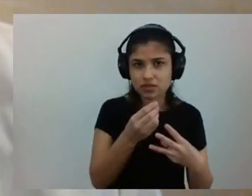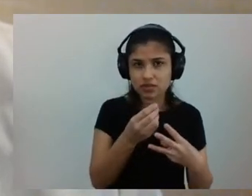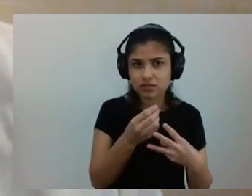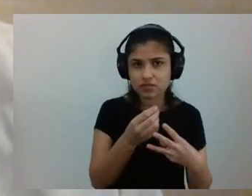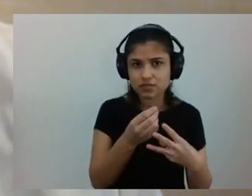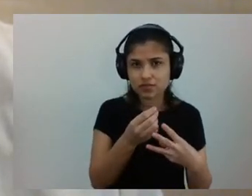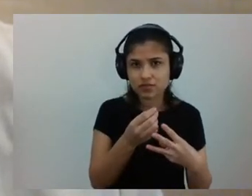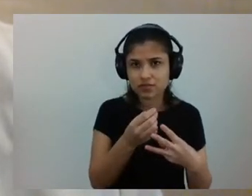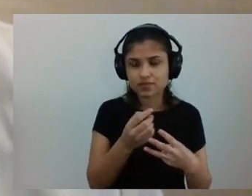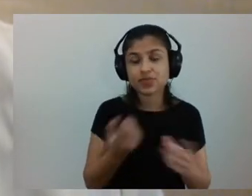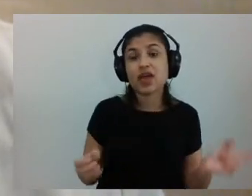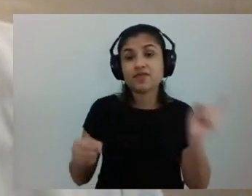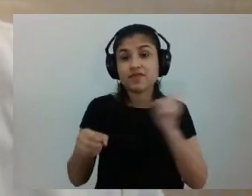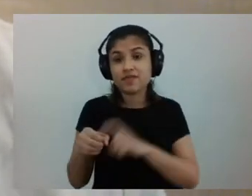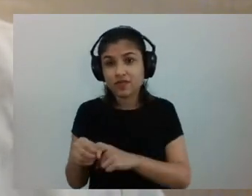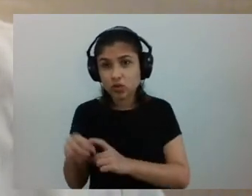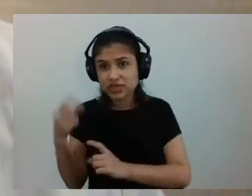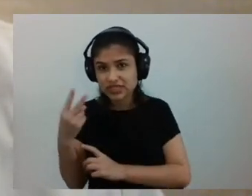segunda participação.